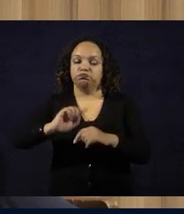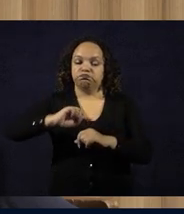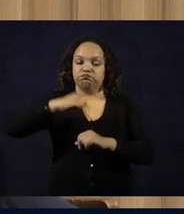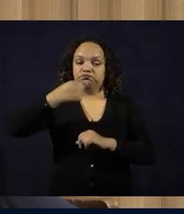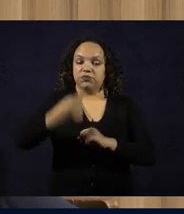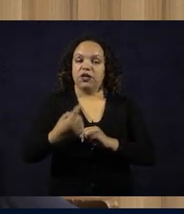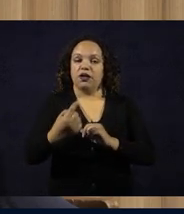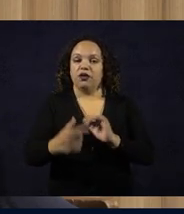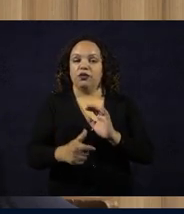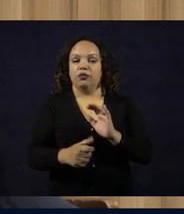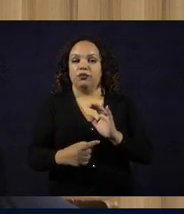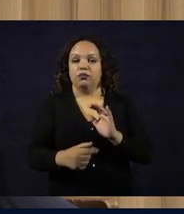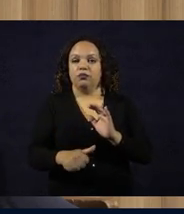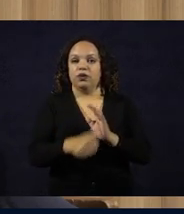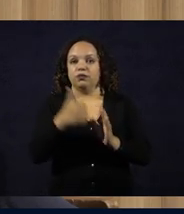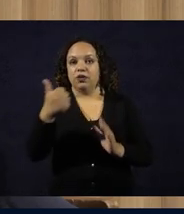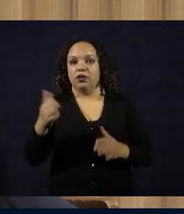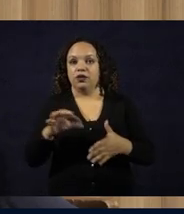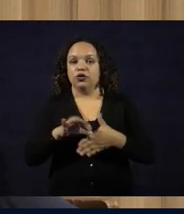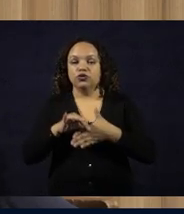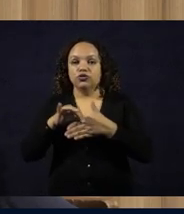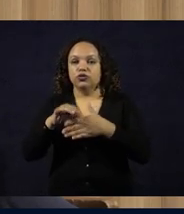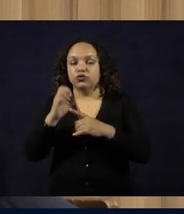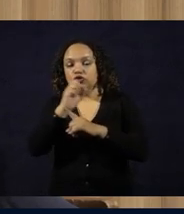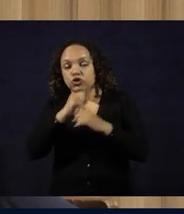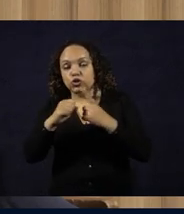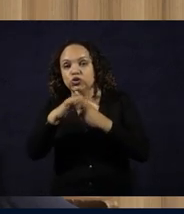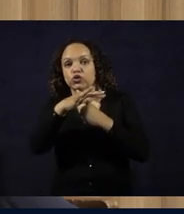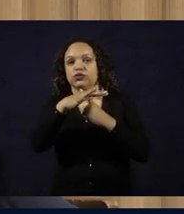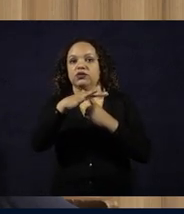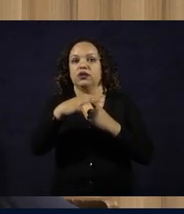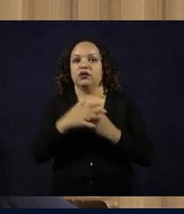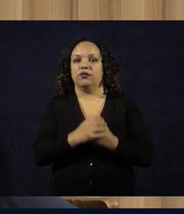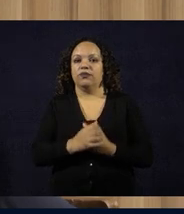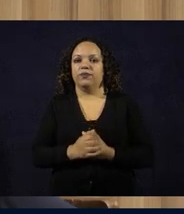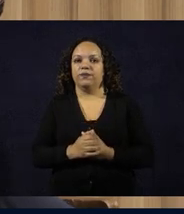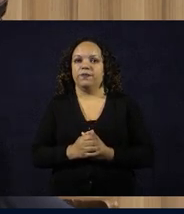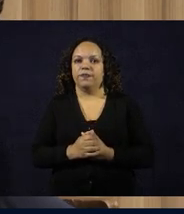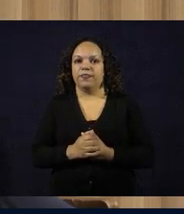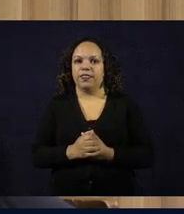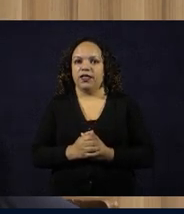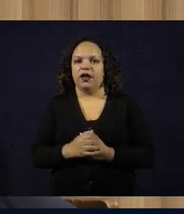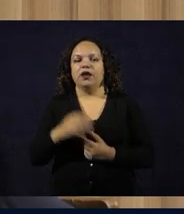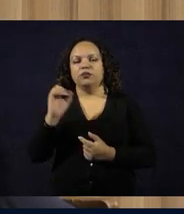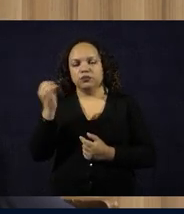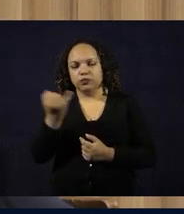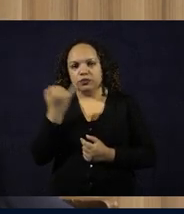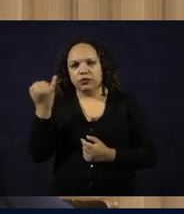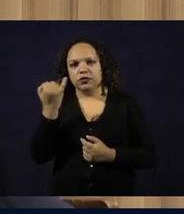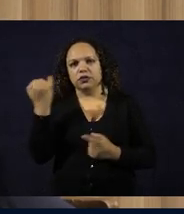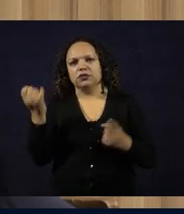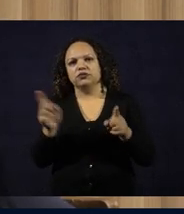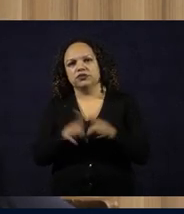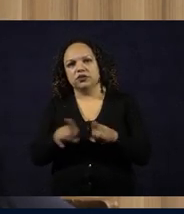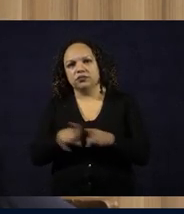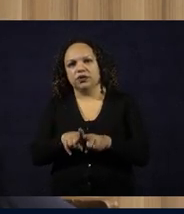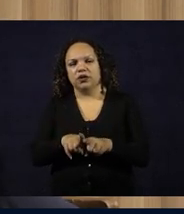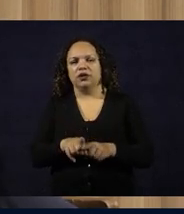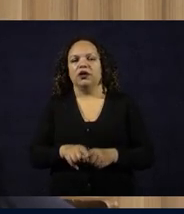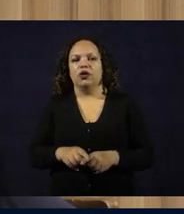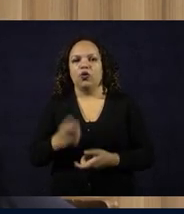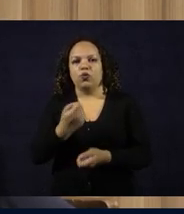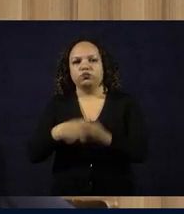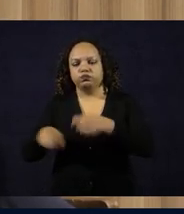na parte de governança de rede social desculpa é eu acho também porque o Agro tem uma característica